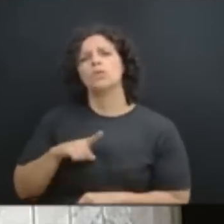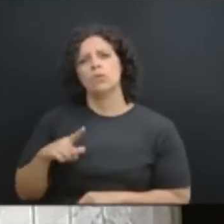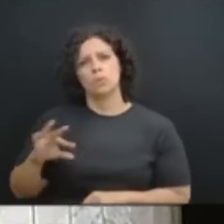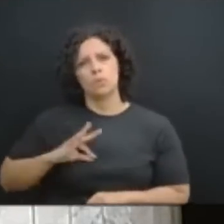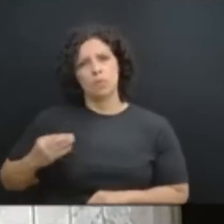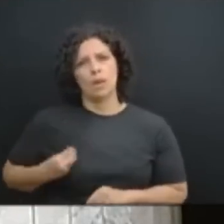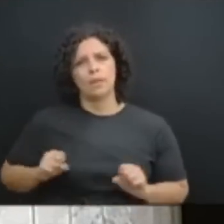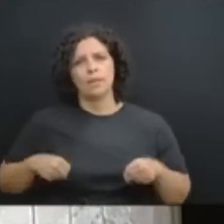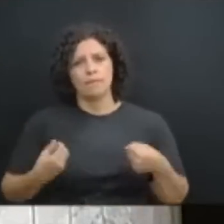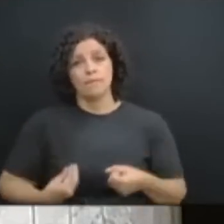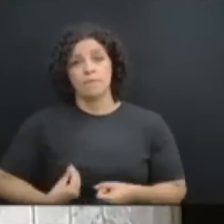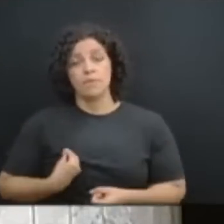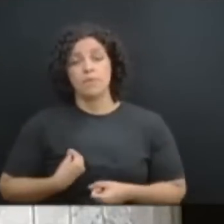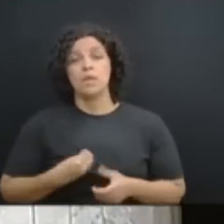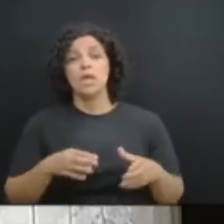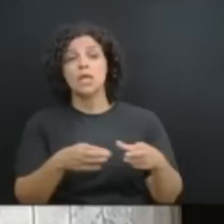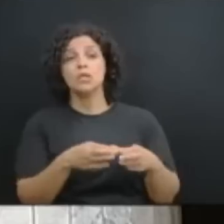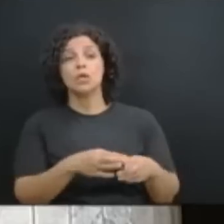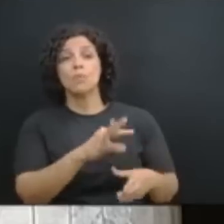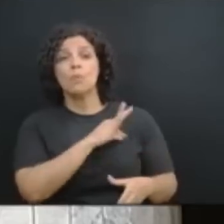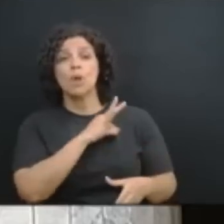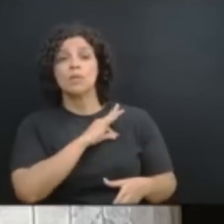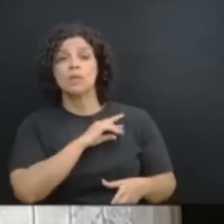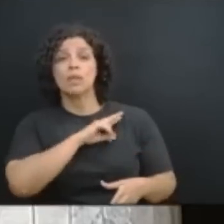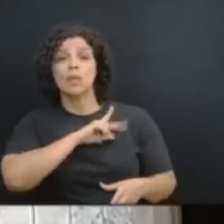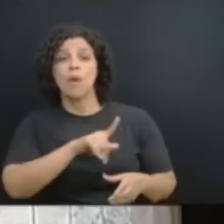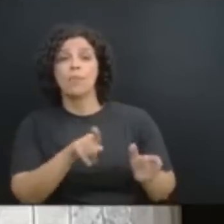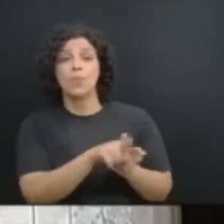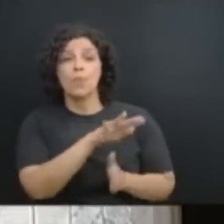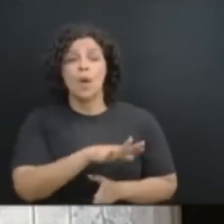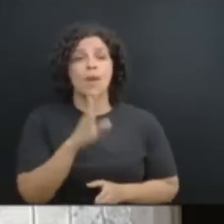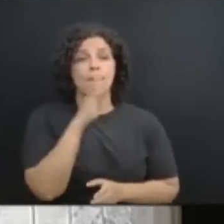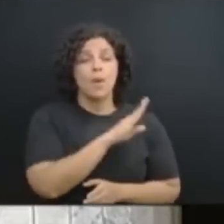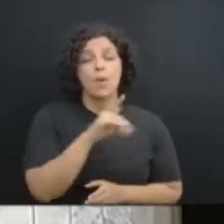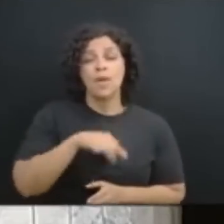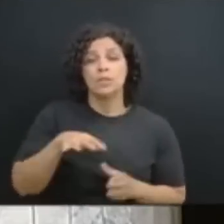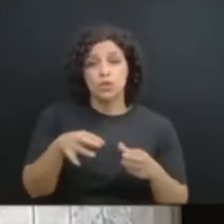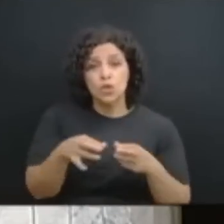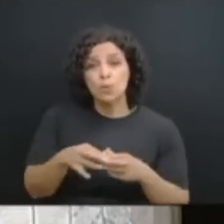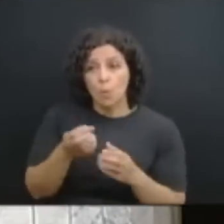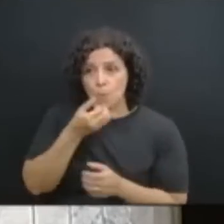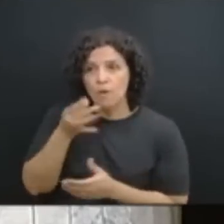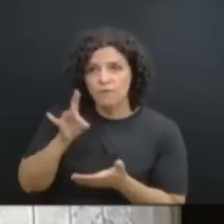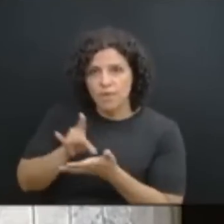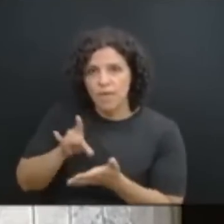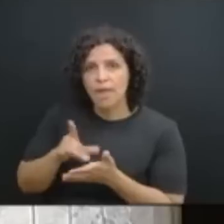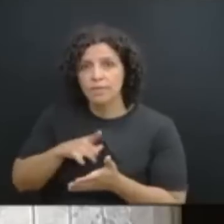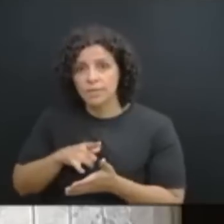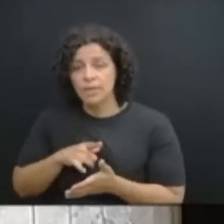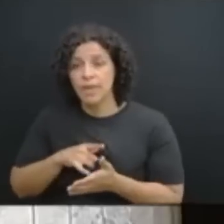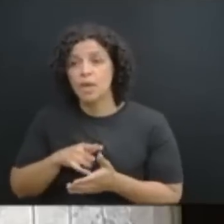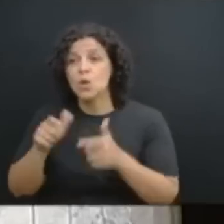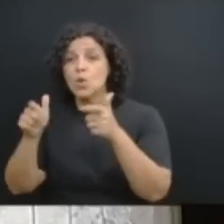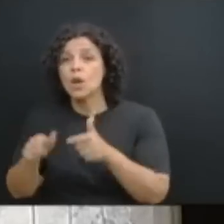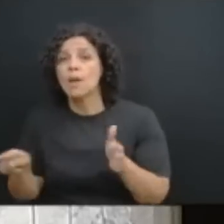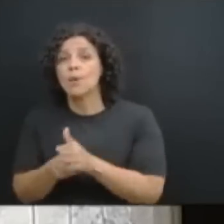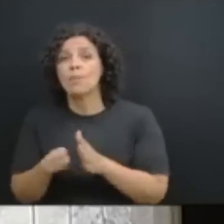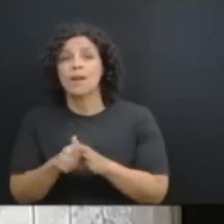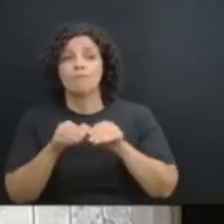E os policiais que não são serviçal do mal têm espaço na instituição para questionar os grupos de